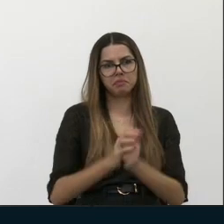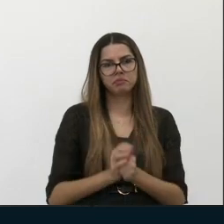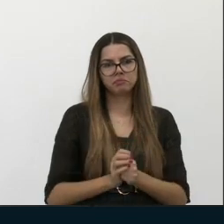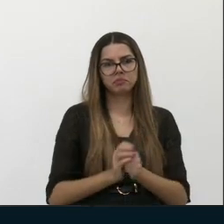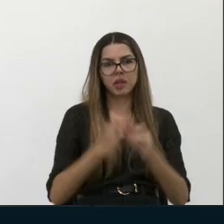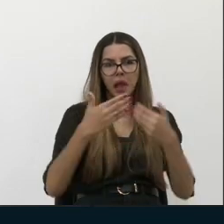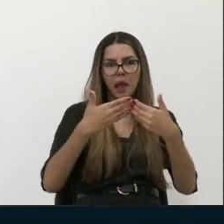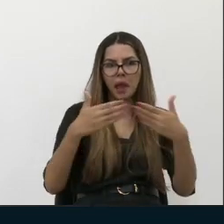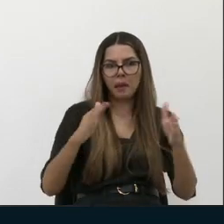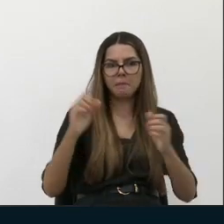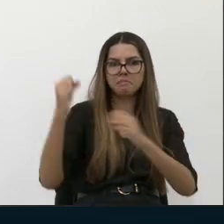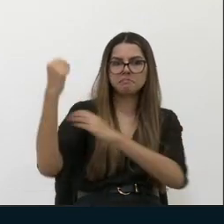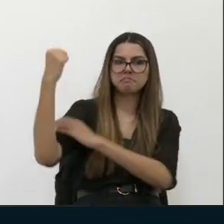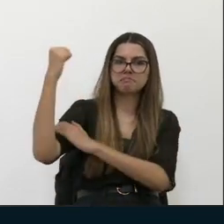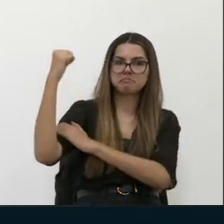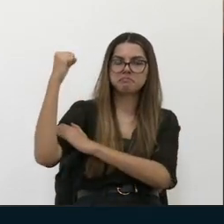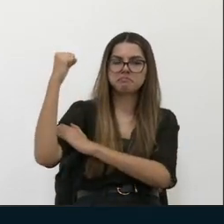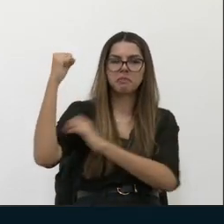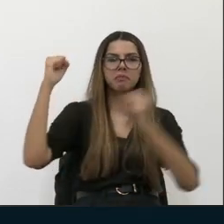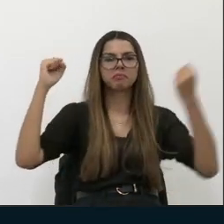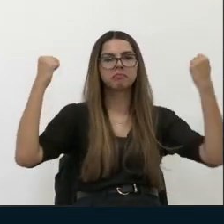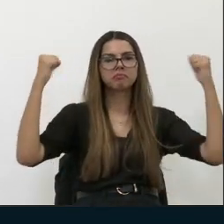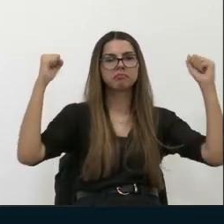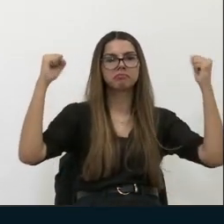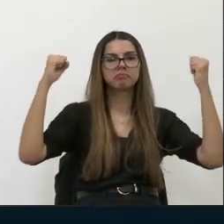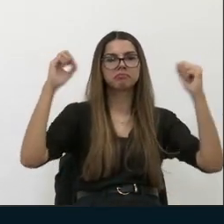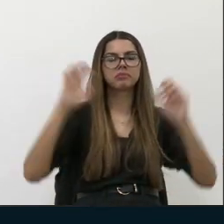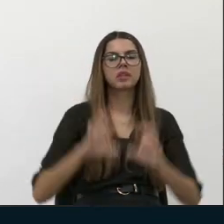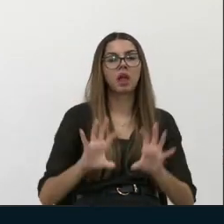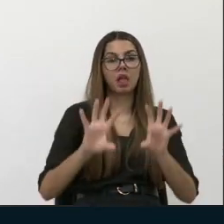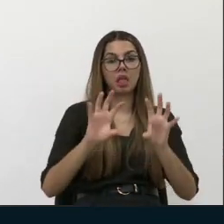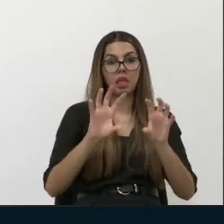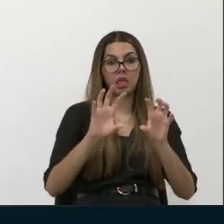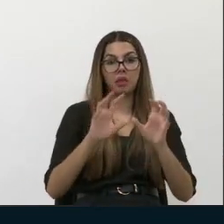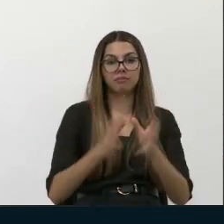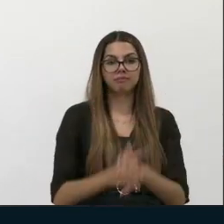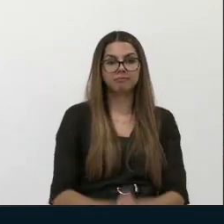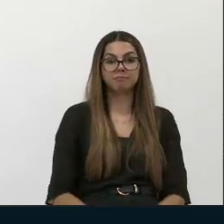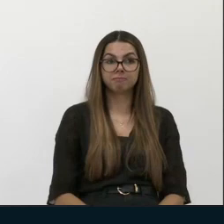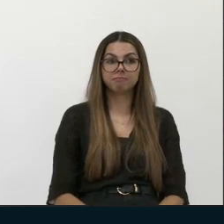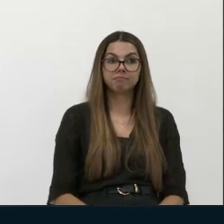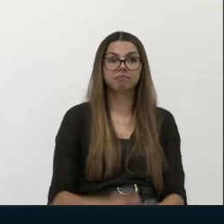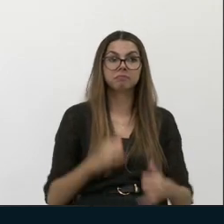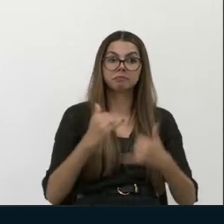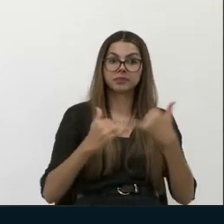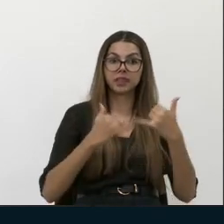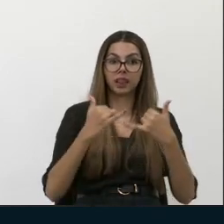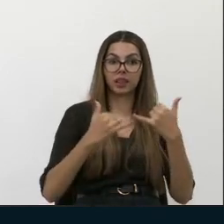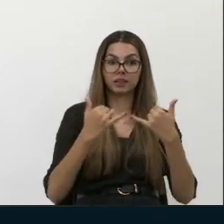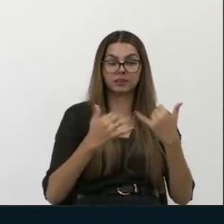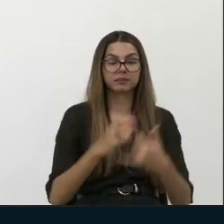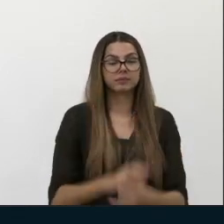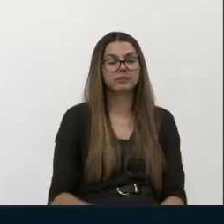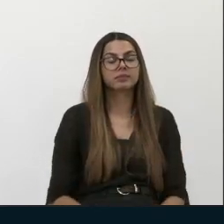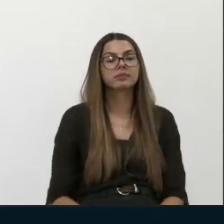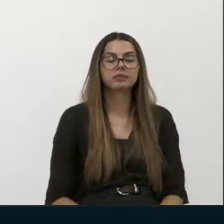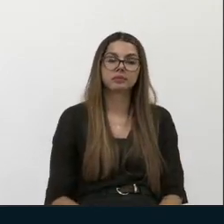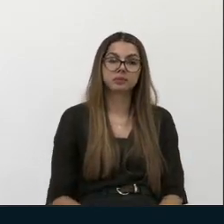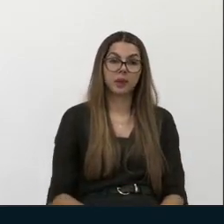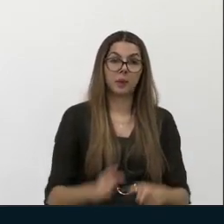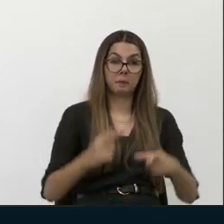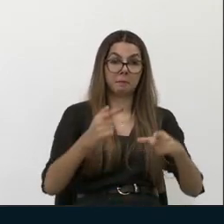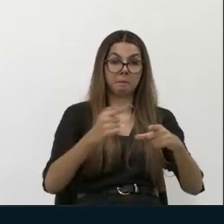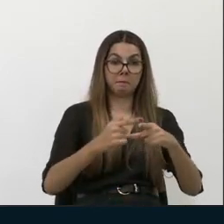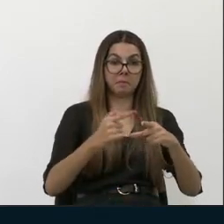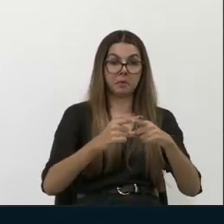os vereadores, né, para mudar esses glúteos moles. Os glúteos moles, porque quando está